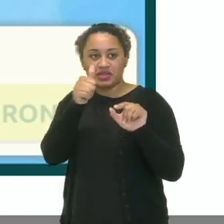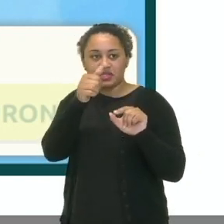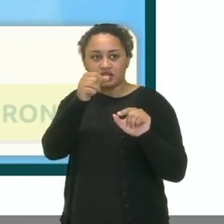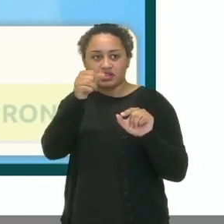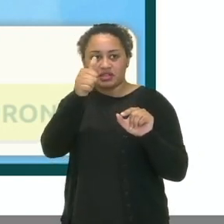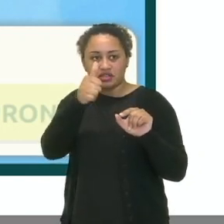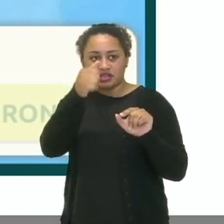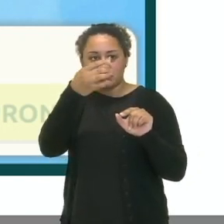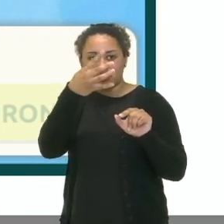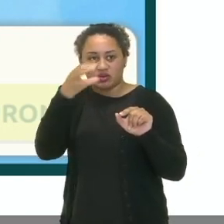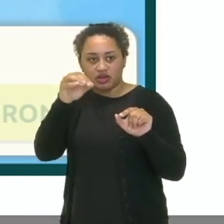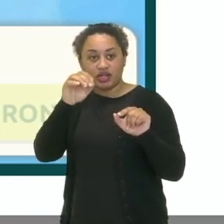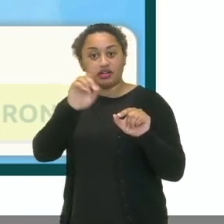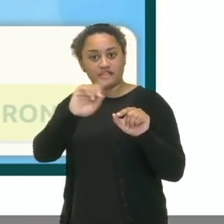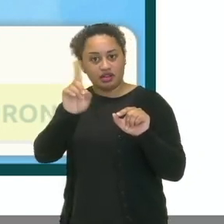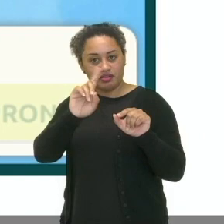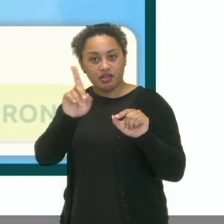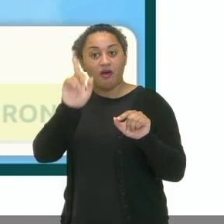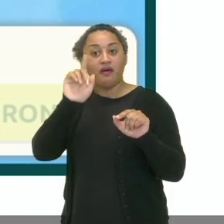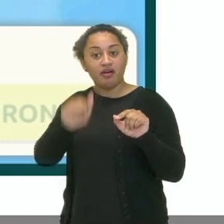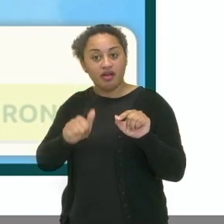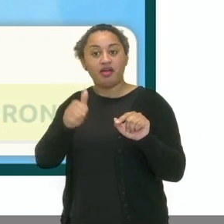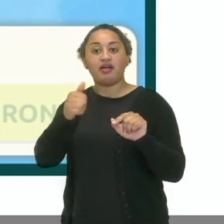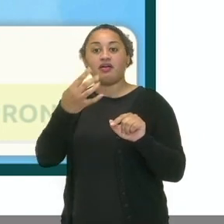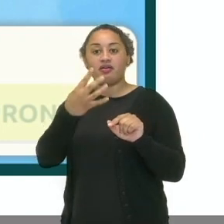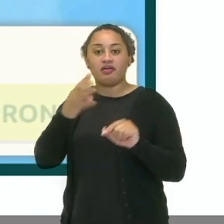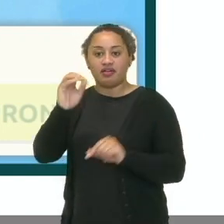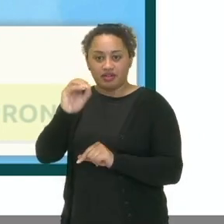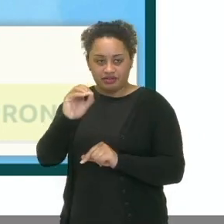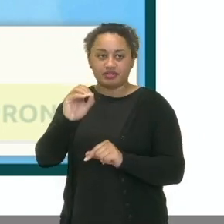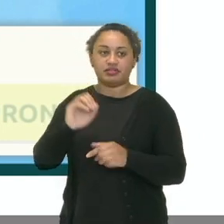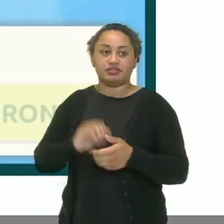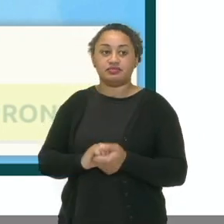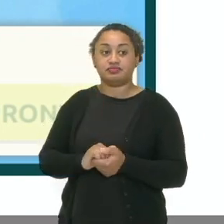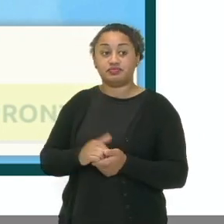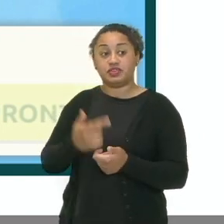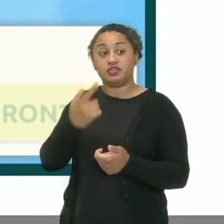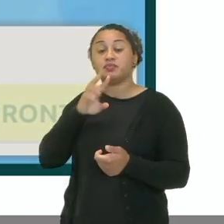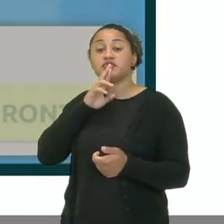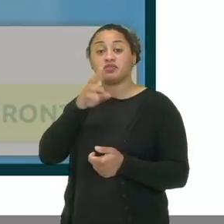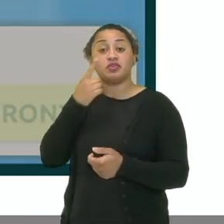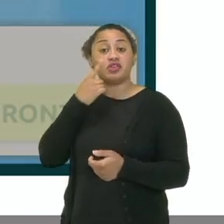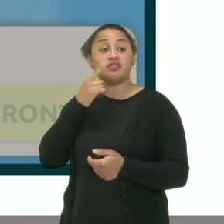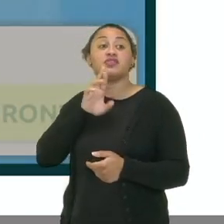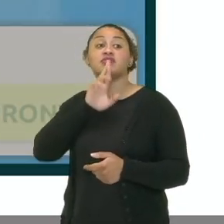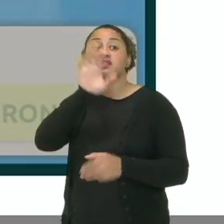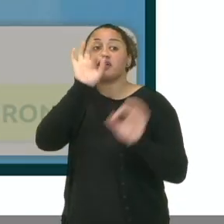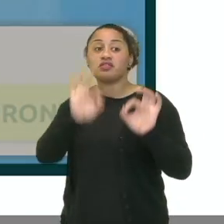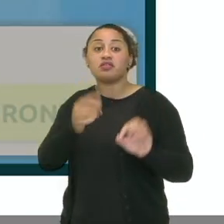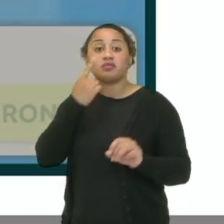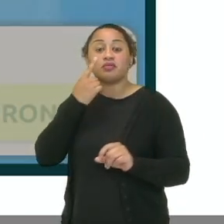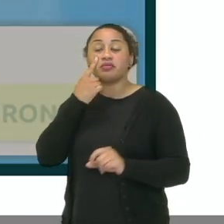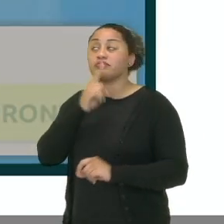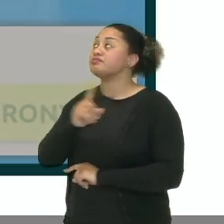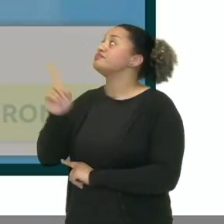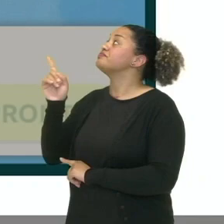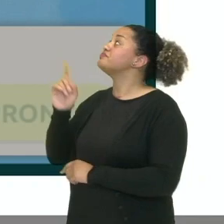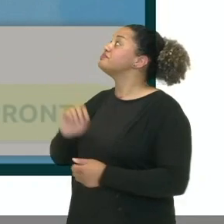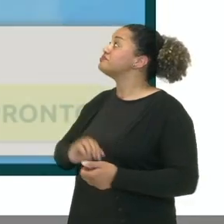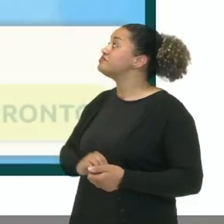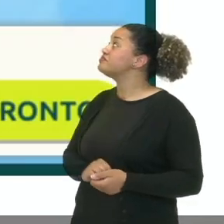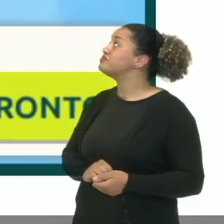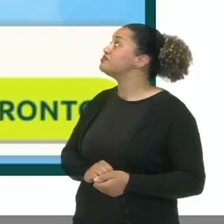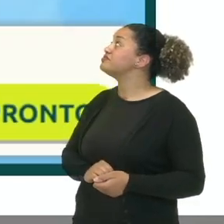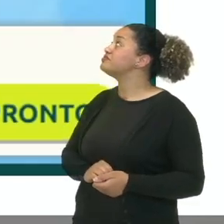né? 140 é toda essa parte, então aqui é 40. Então, aqui eu vou lá e coloco 40 para